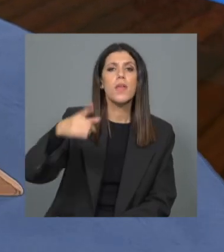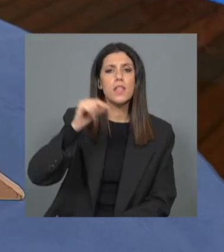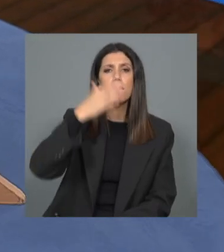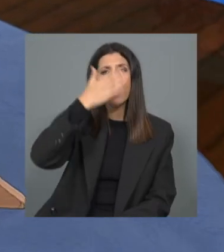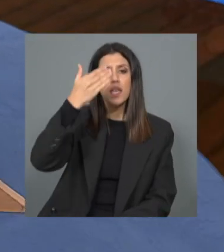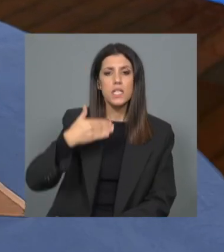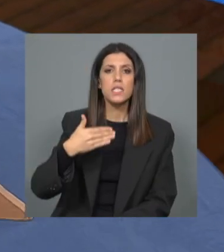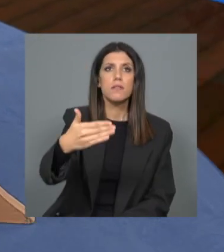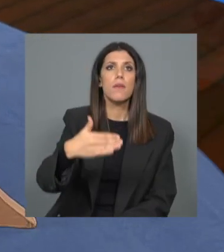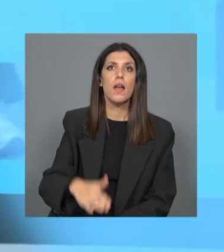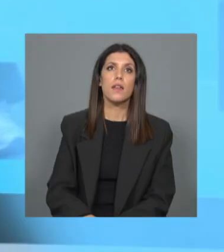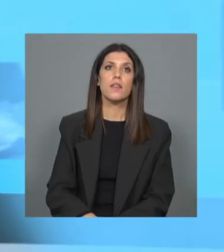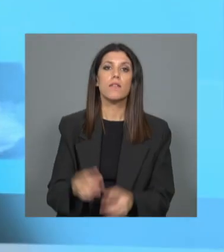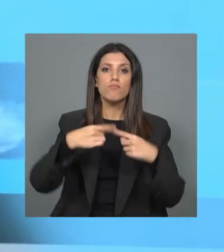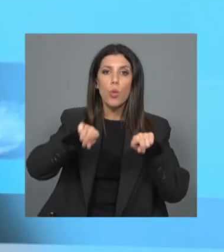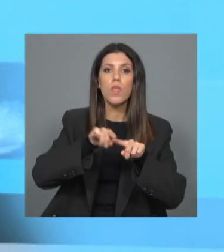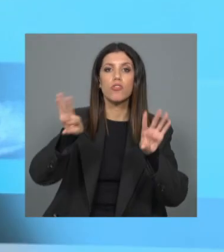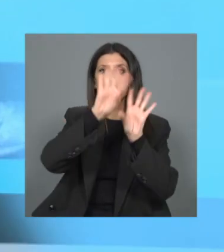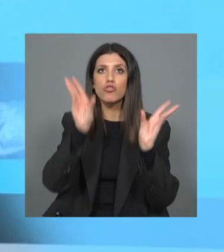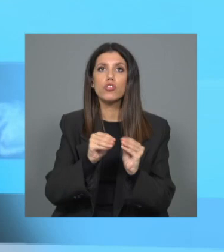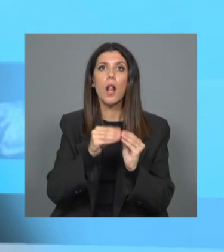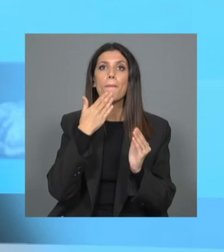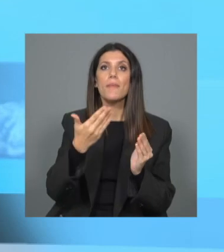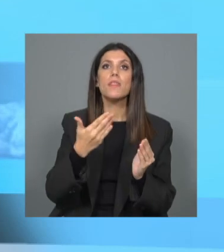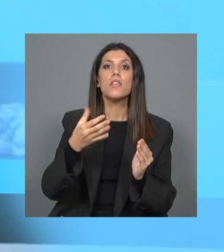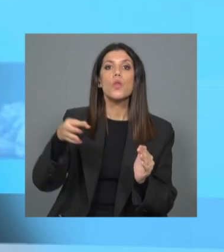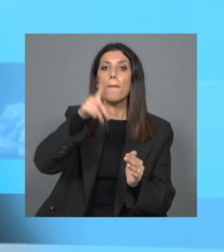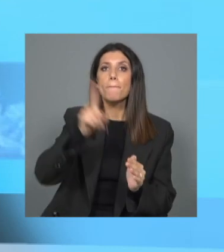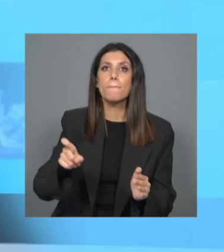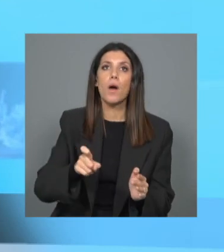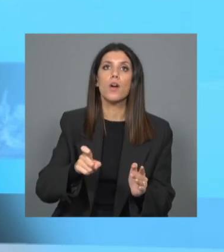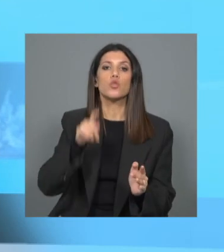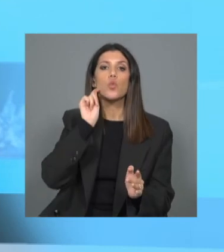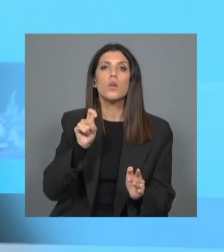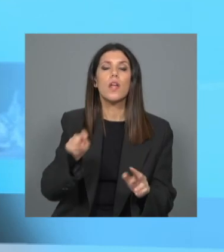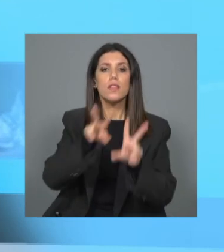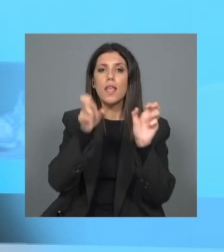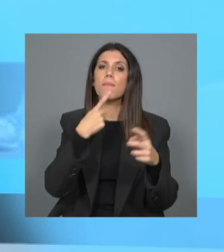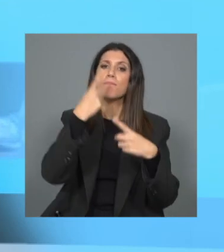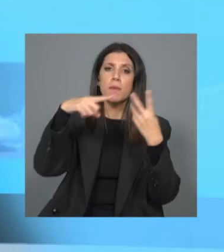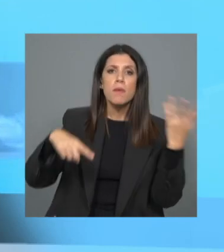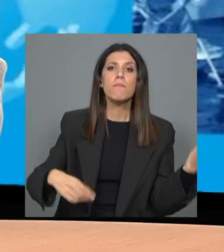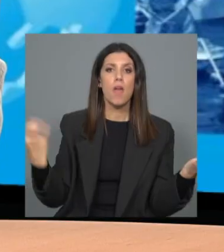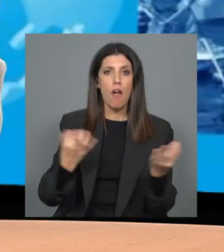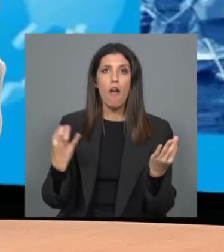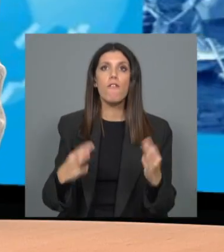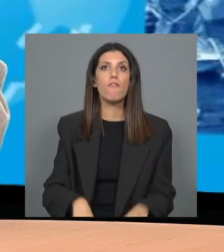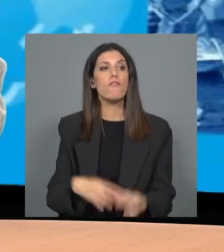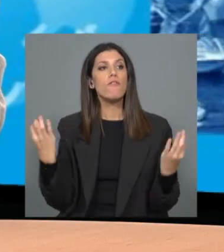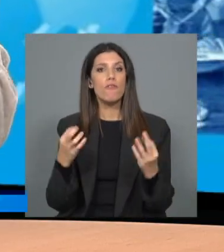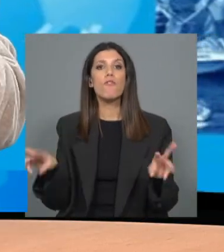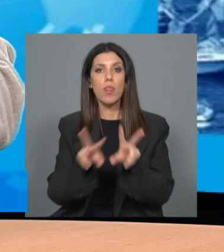nomeadamente na audiência geral, o pedido de paz na Ucrânia foi recorrentemente feito pelo Papa Francisco. Sim, foi o tema